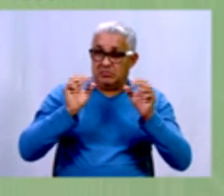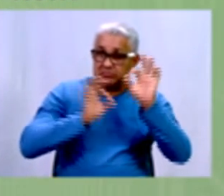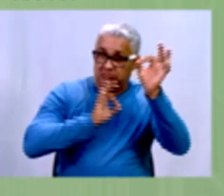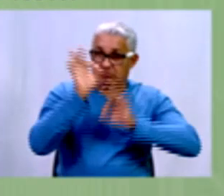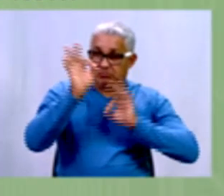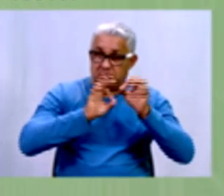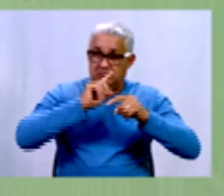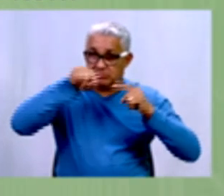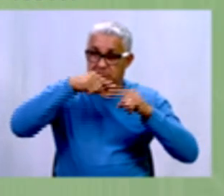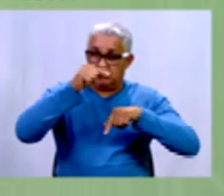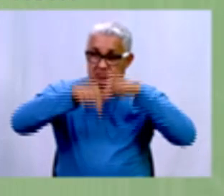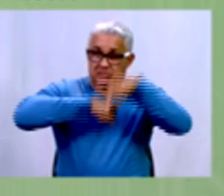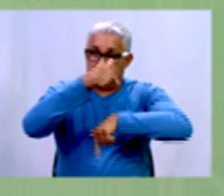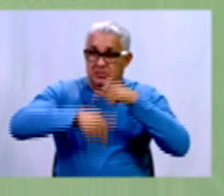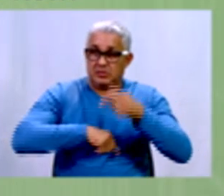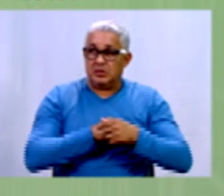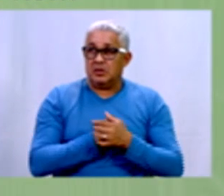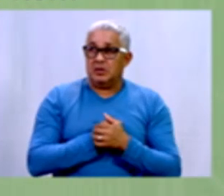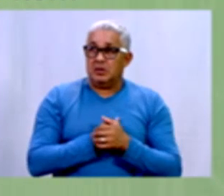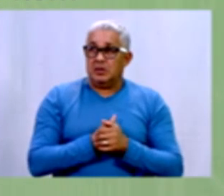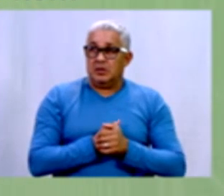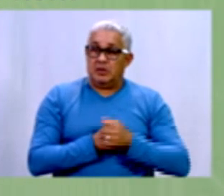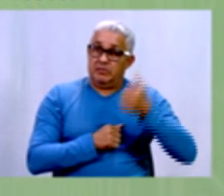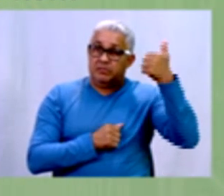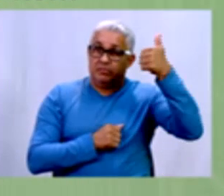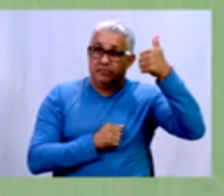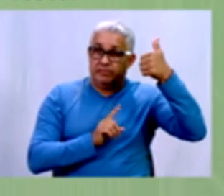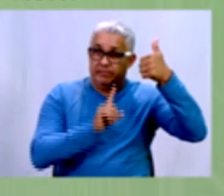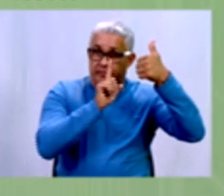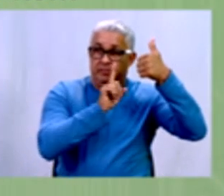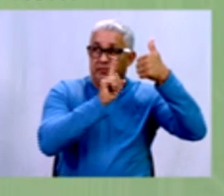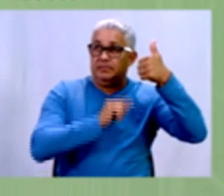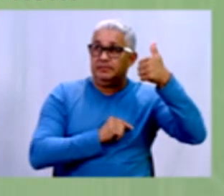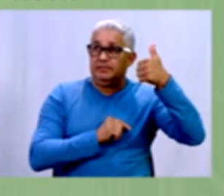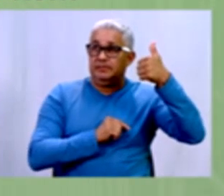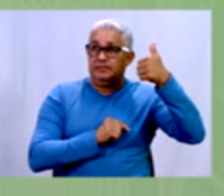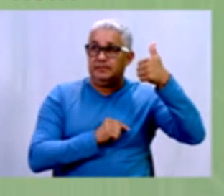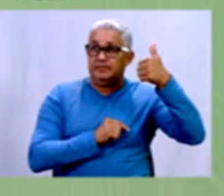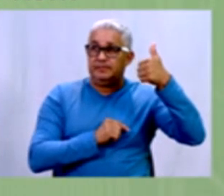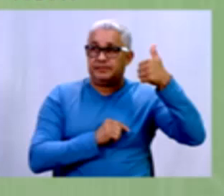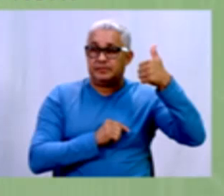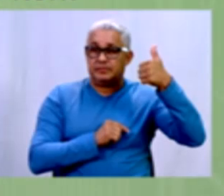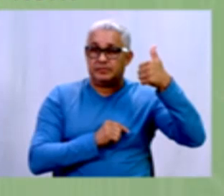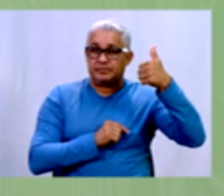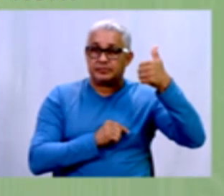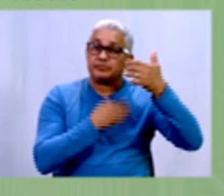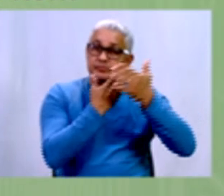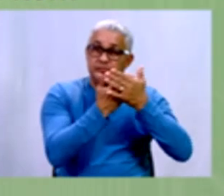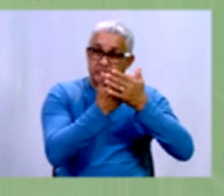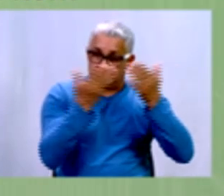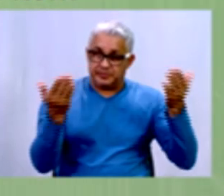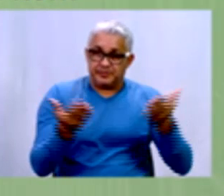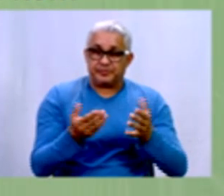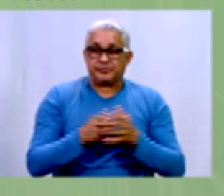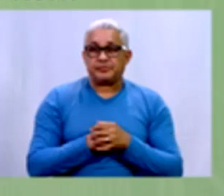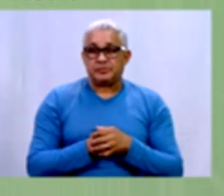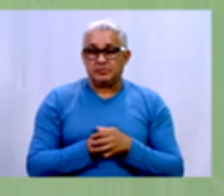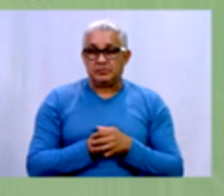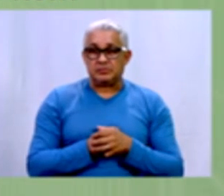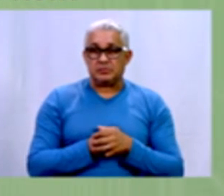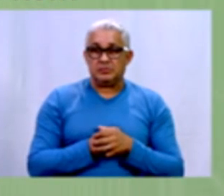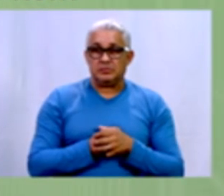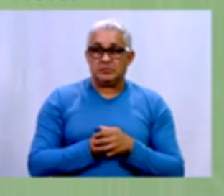nosso trabalho. No primeiro, que é como nós vimos durante a nossa aula de hoje, o